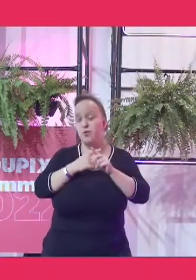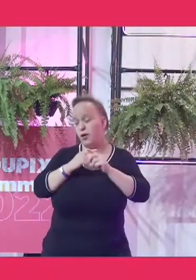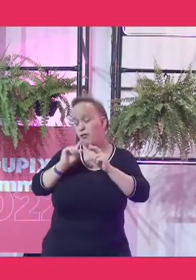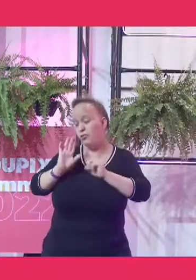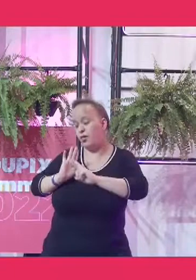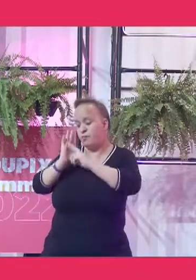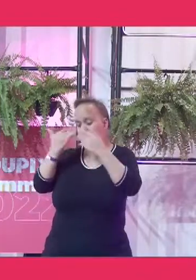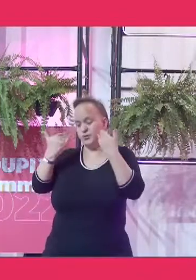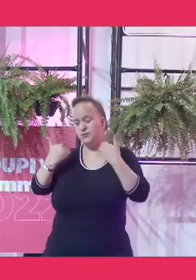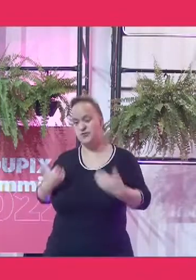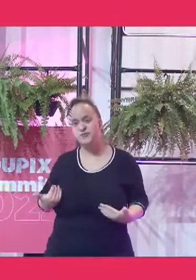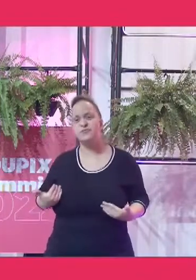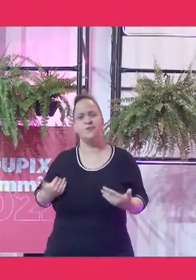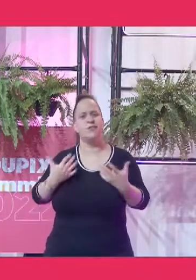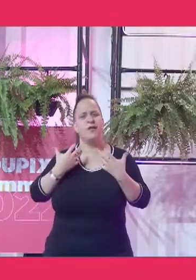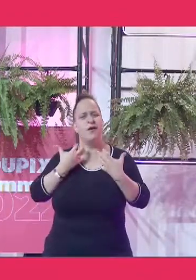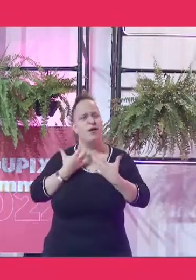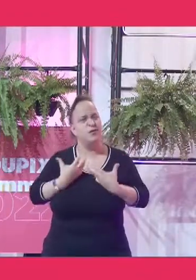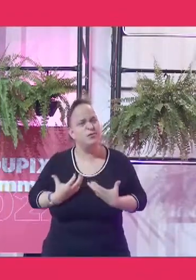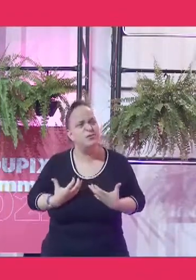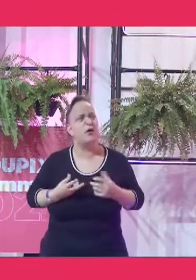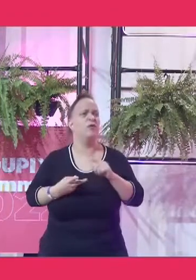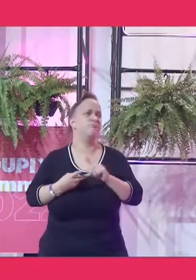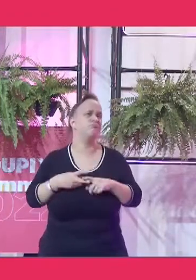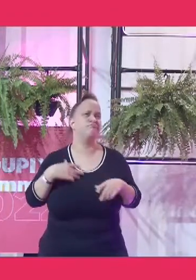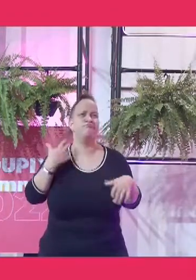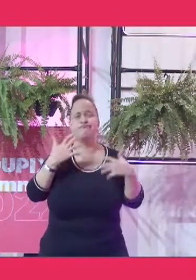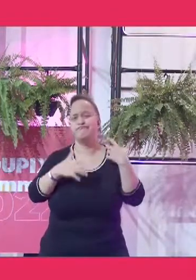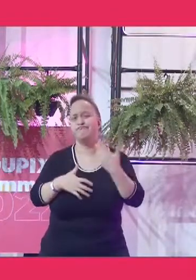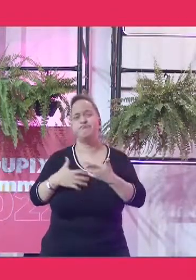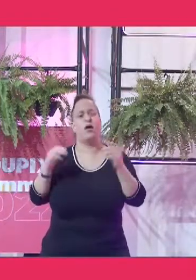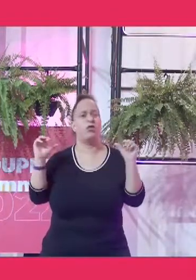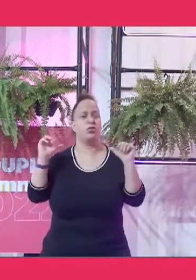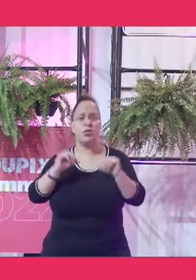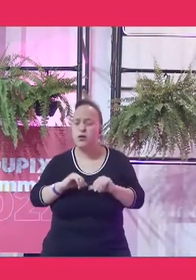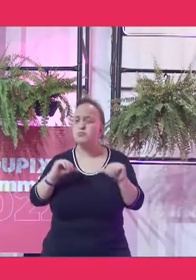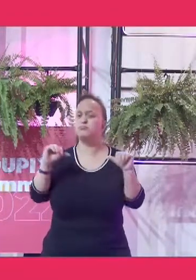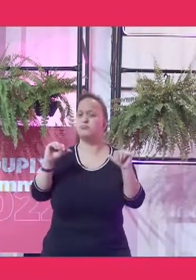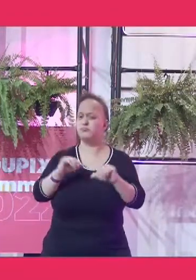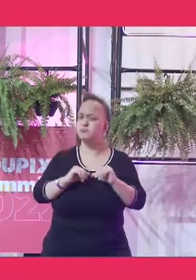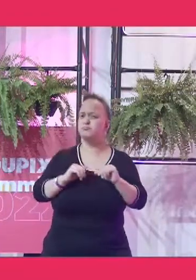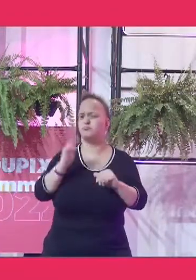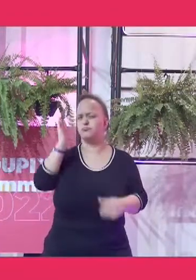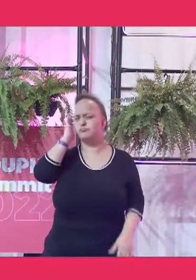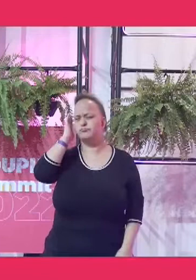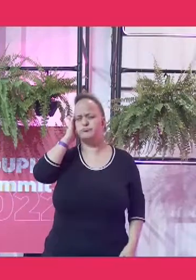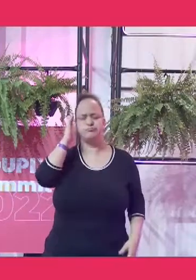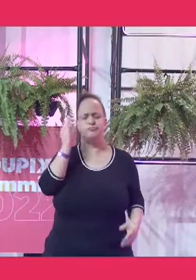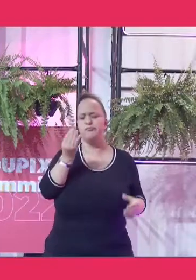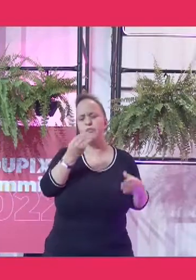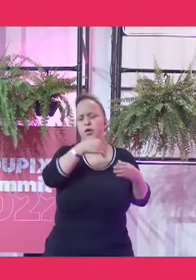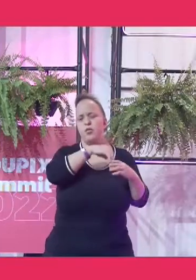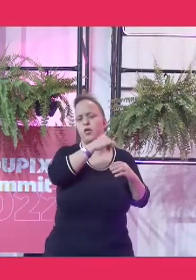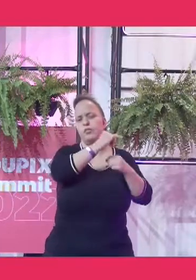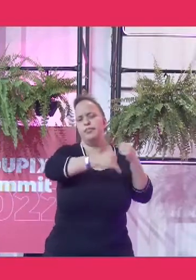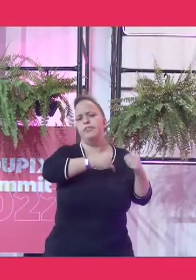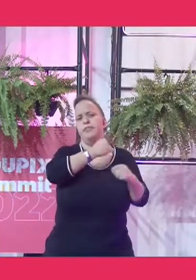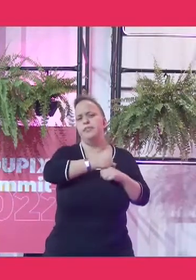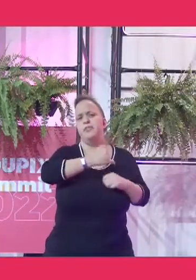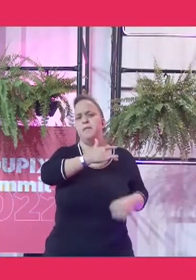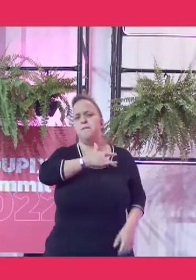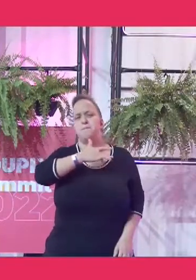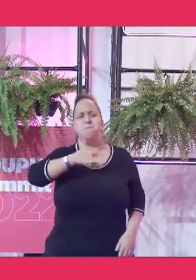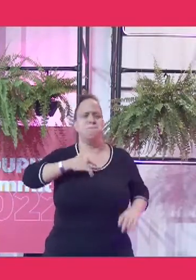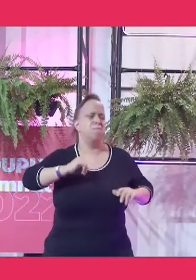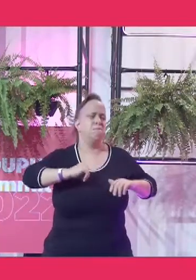que falam sobre o cansaço que a gente sente, a frustração. Será que tem um jeito mais saudável de estar na internet? E a Contente